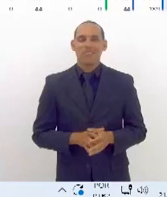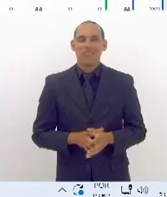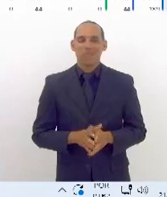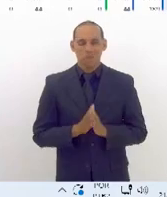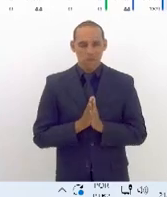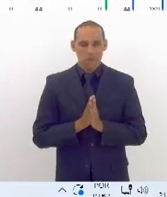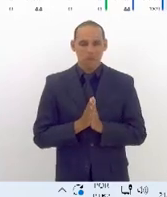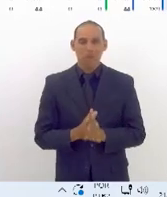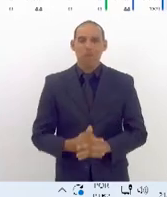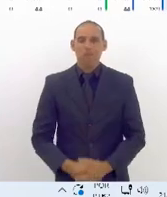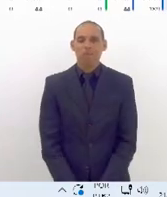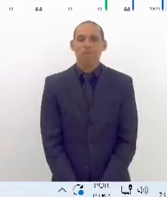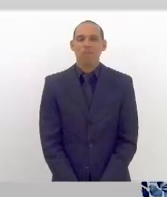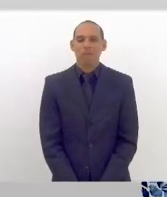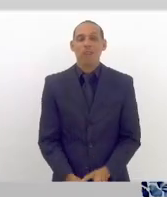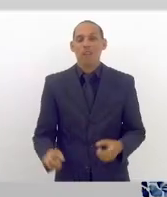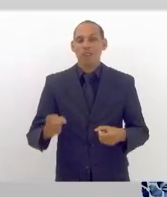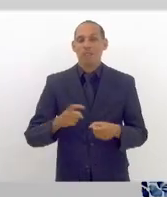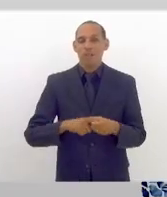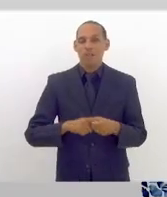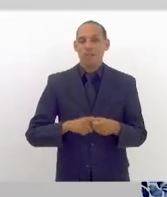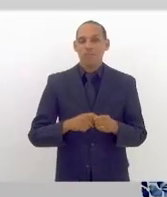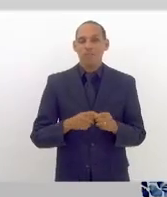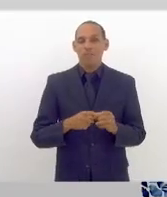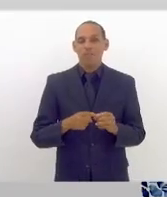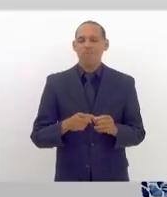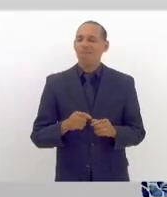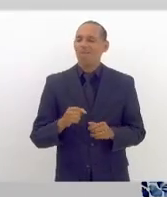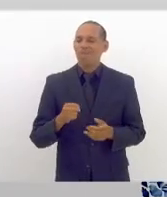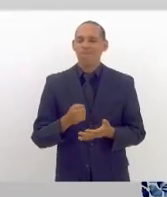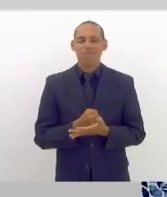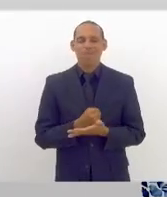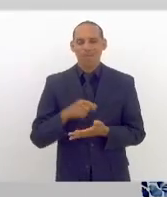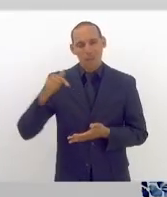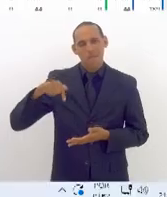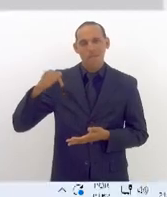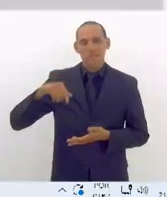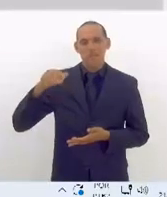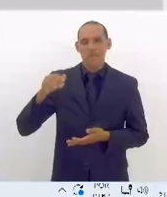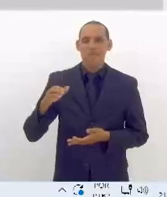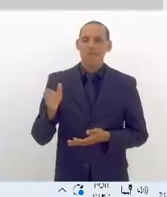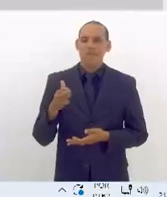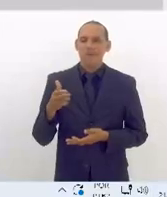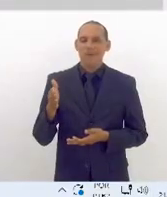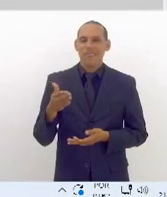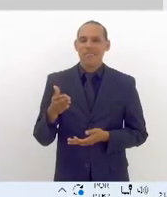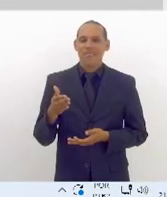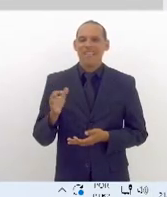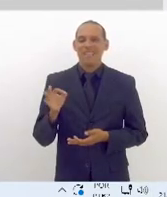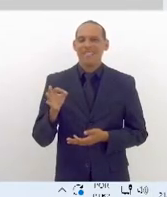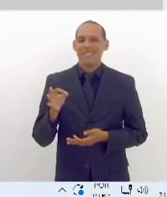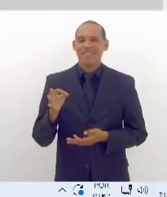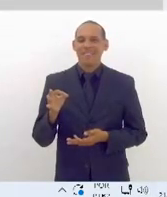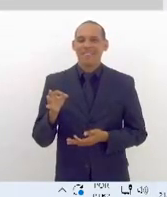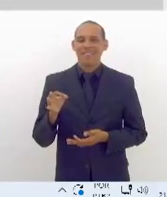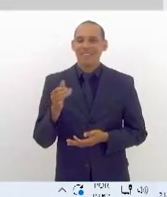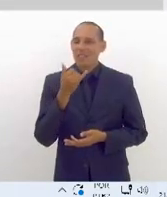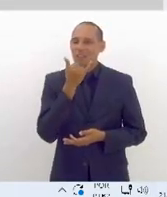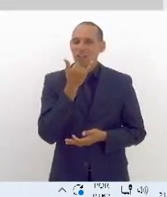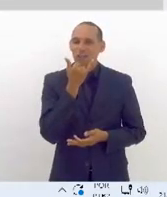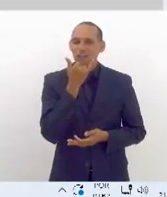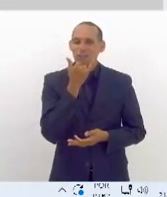favor pode voltar para o modo a apresentação não não não não não não lá embaixo isso desculpa